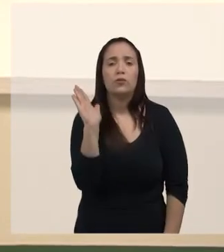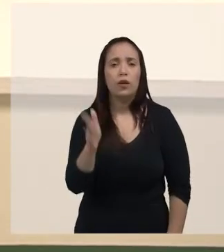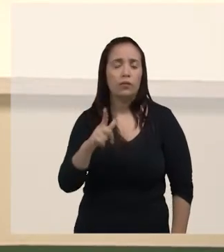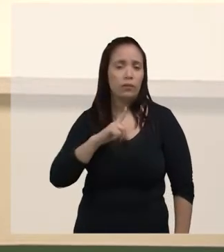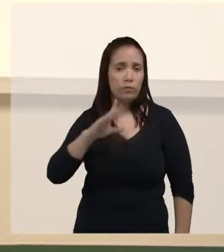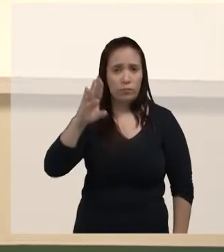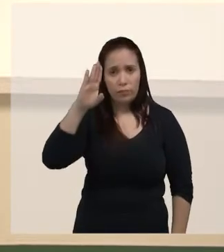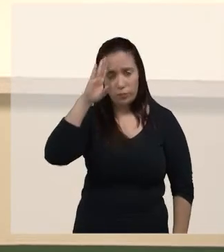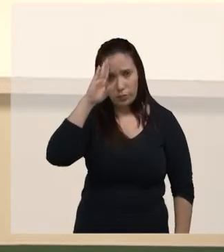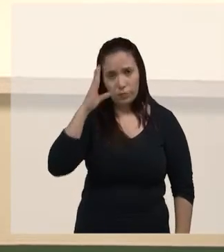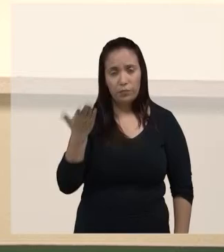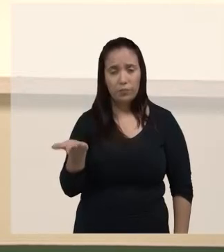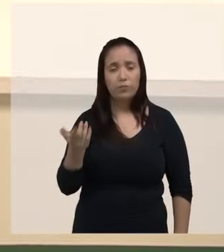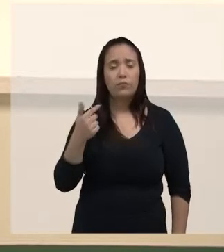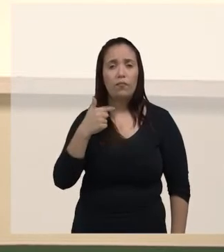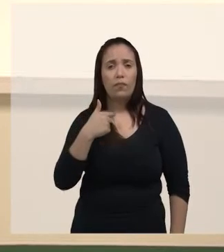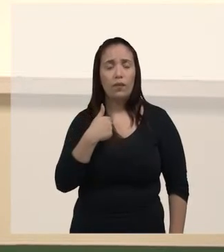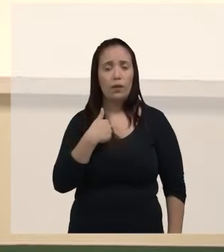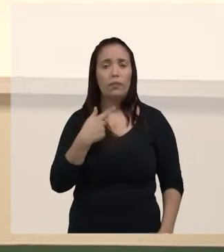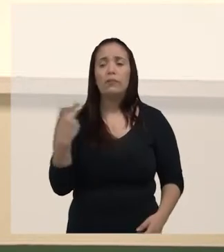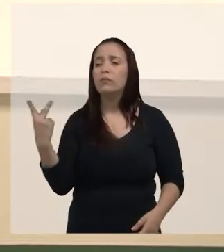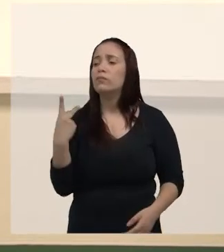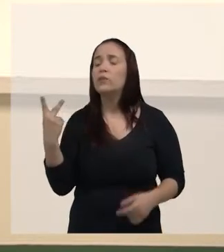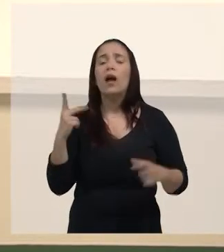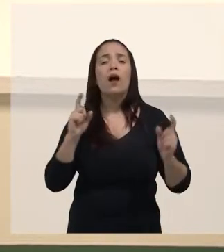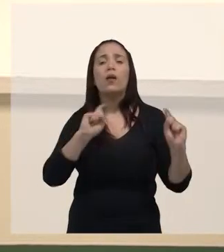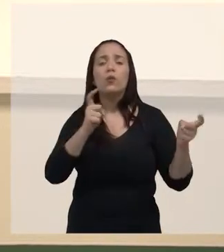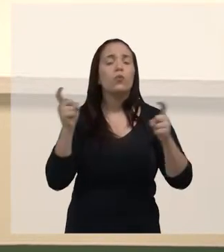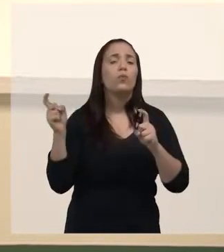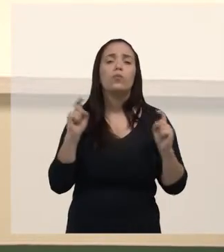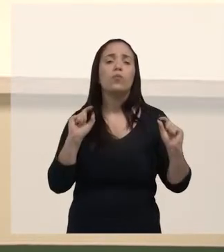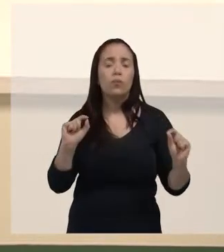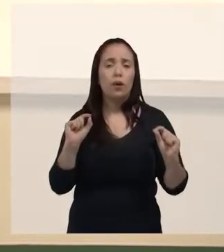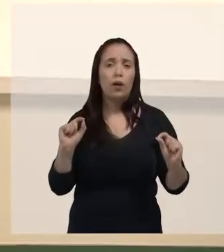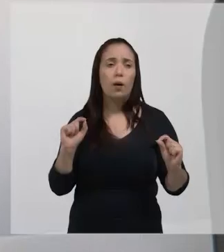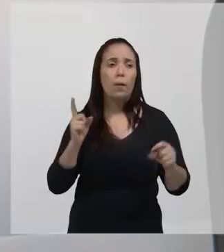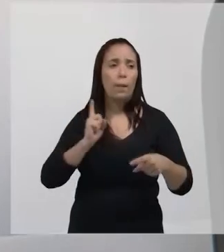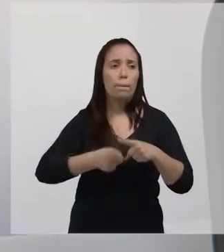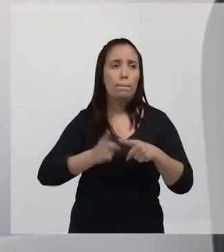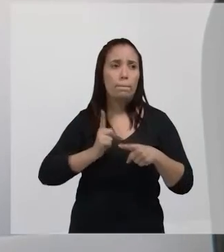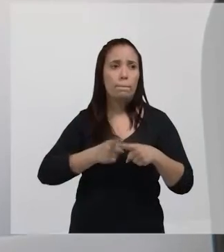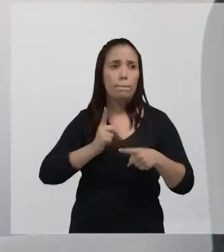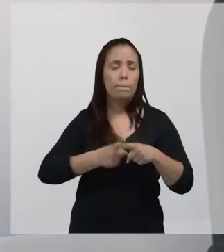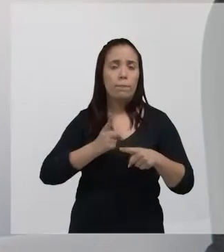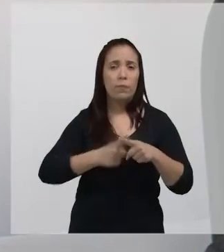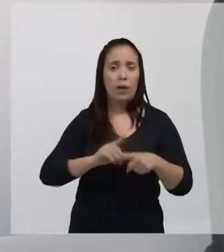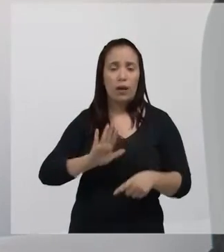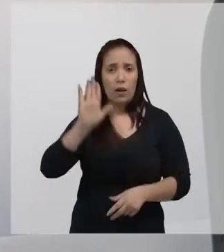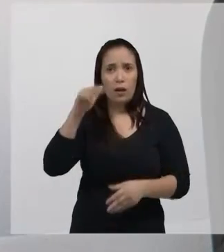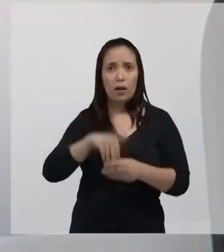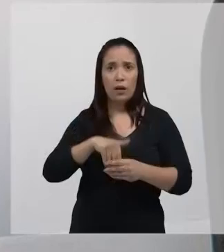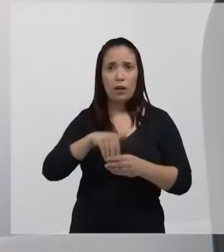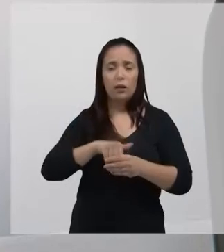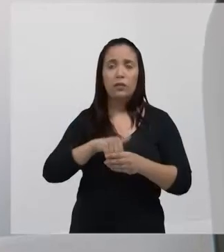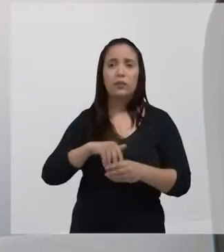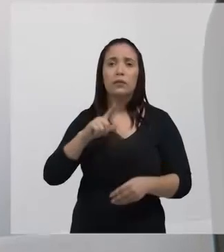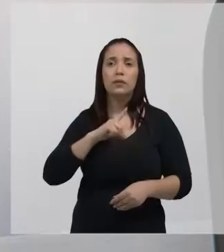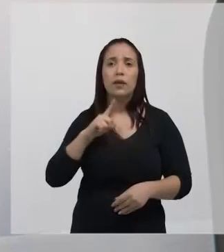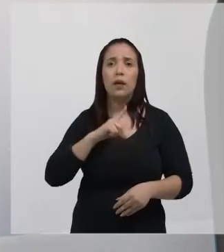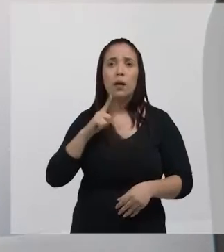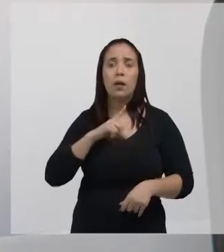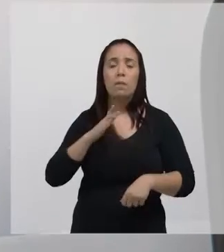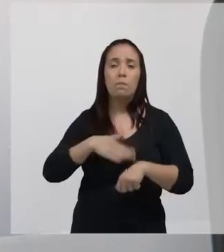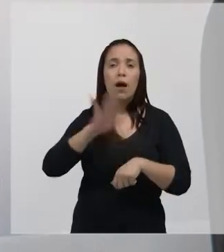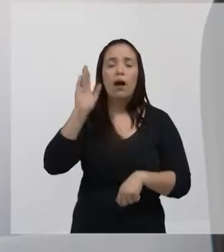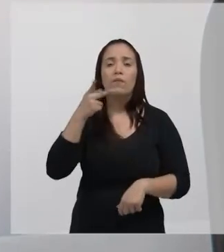já é... Ele tem. O que eu e o Carlos Frederico estamos discutindo é que a gente acha que uma candidatura que se baseia muito mais